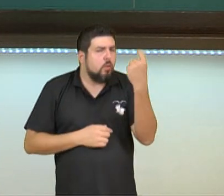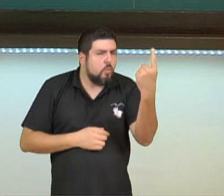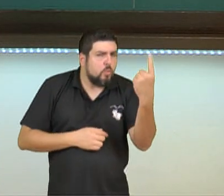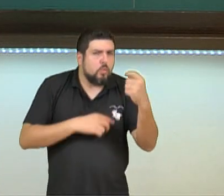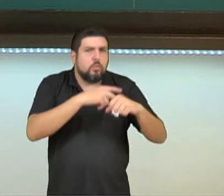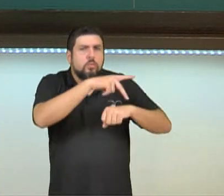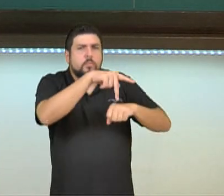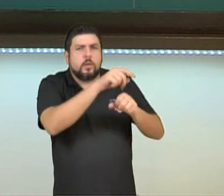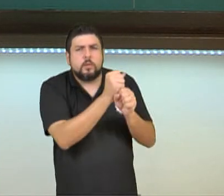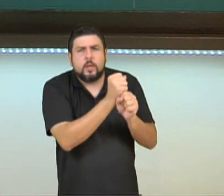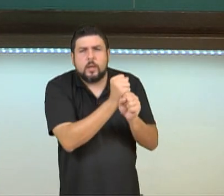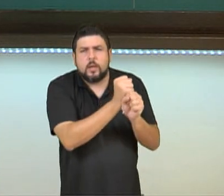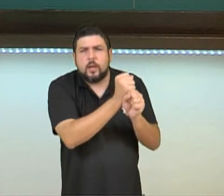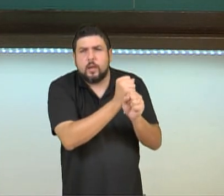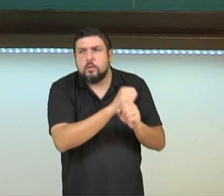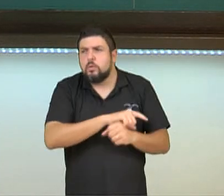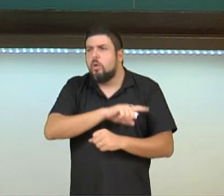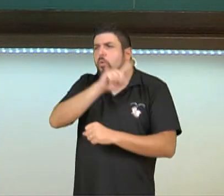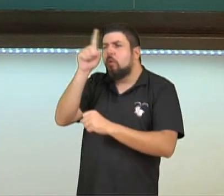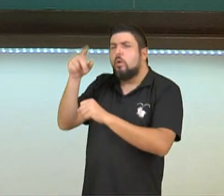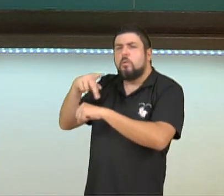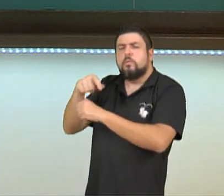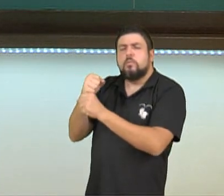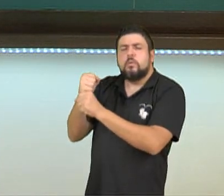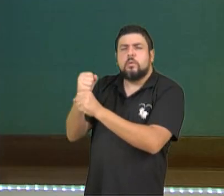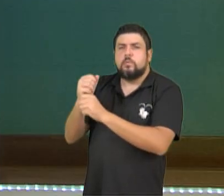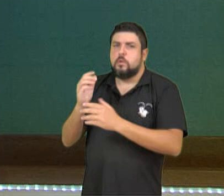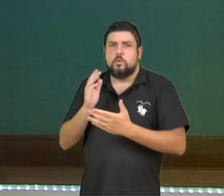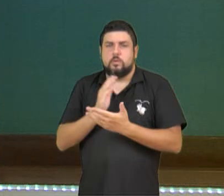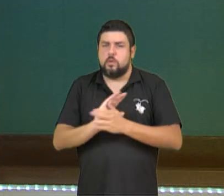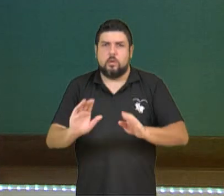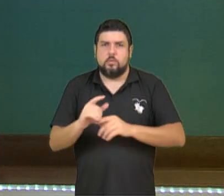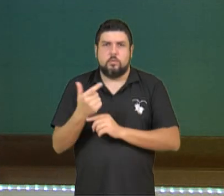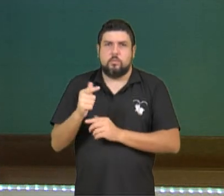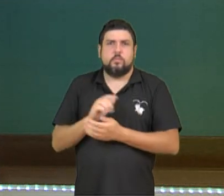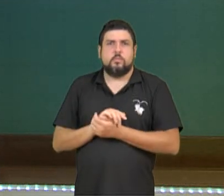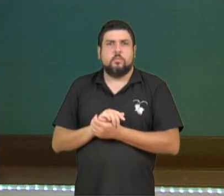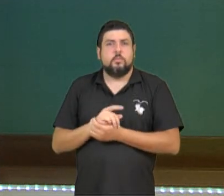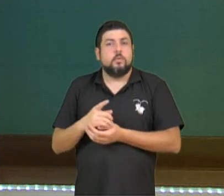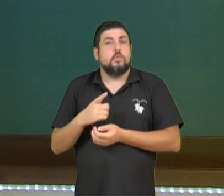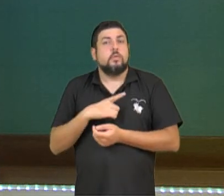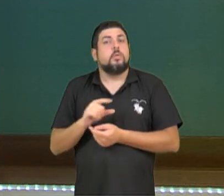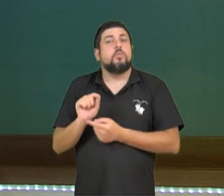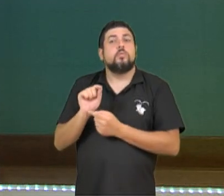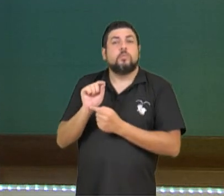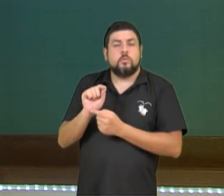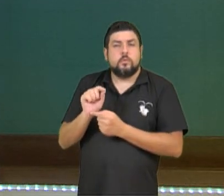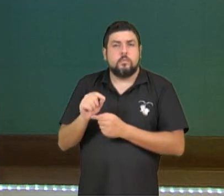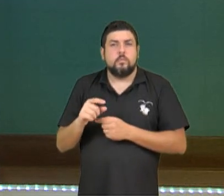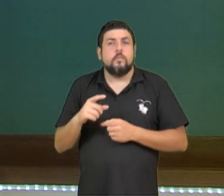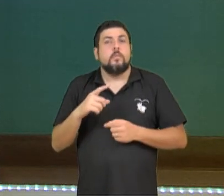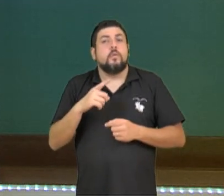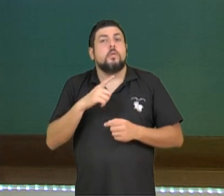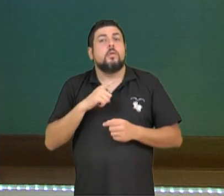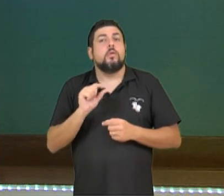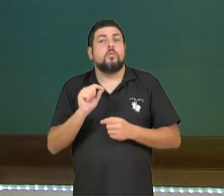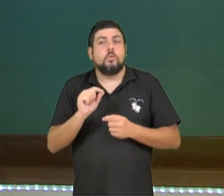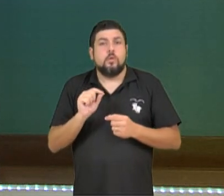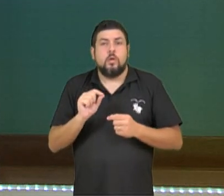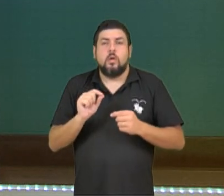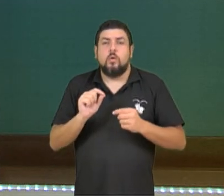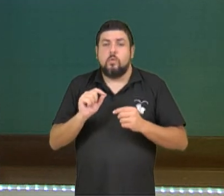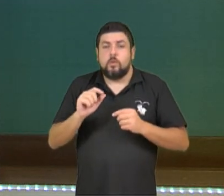longo período dentro do cenário internacional. O que a gente percebe é que nós temos sim um veículo